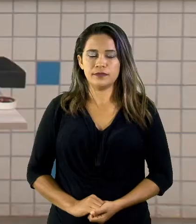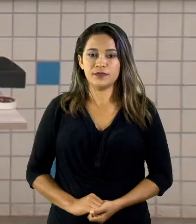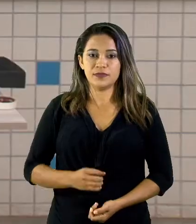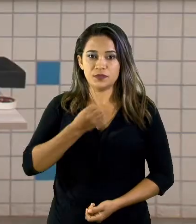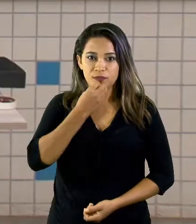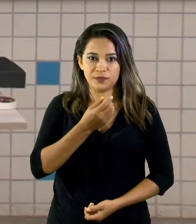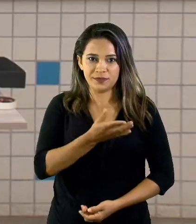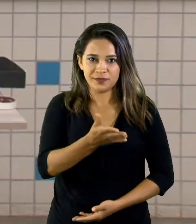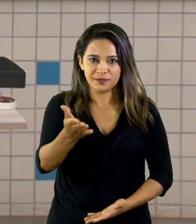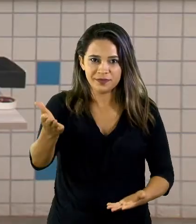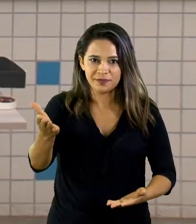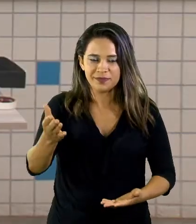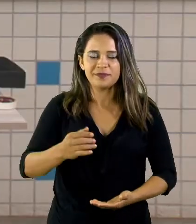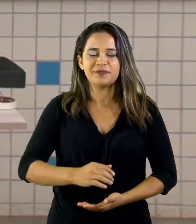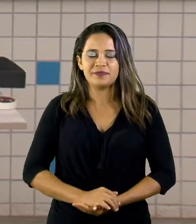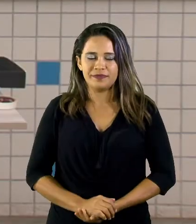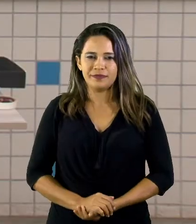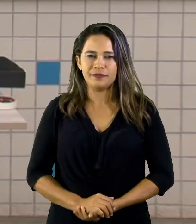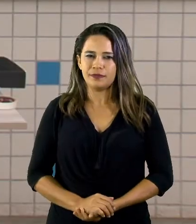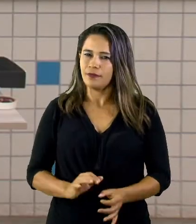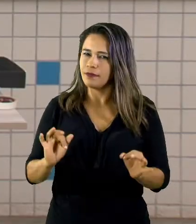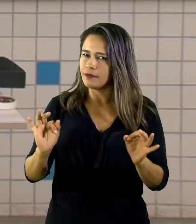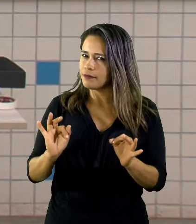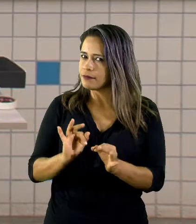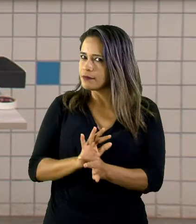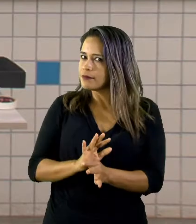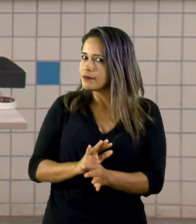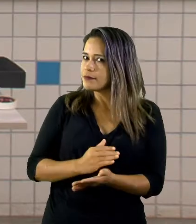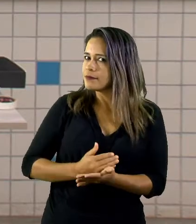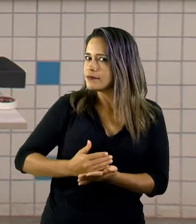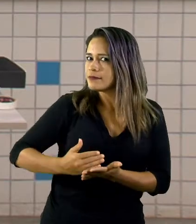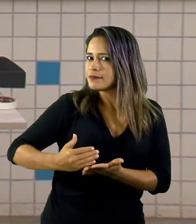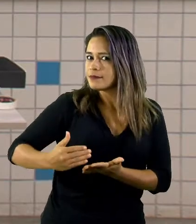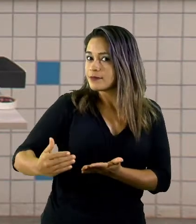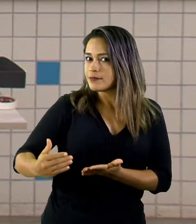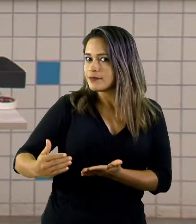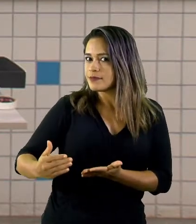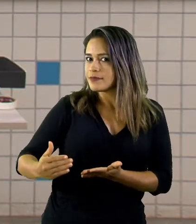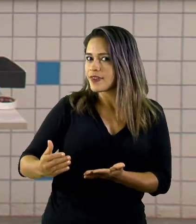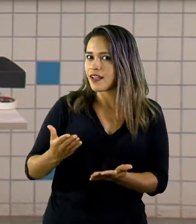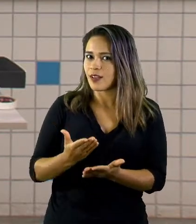Tudo bem por aí? Prontos para começar a nossa aula de hoje?